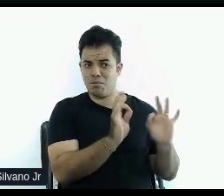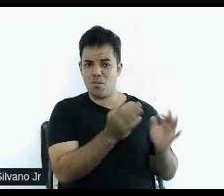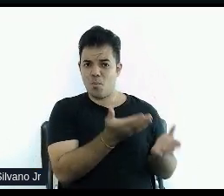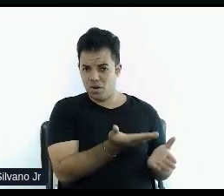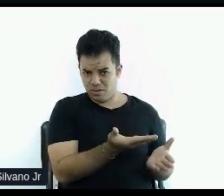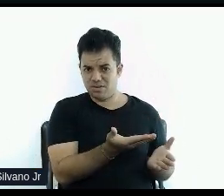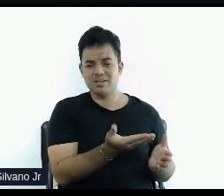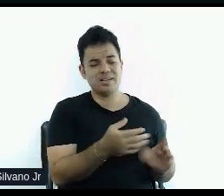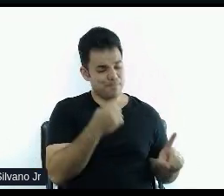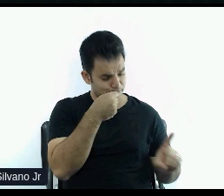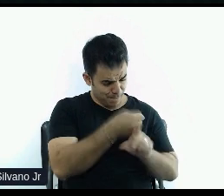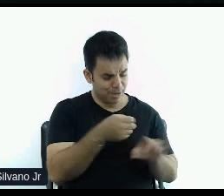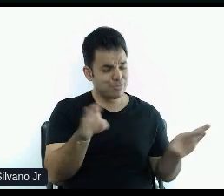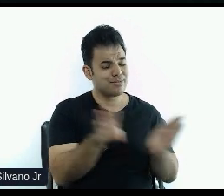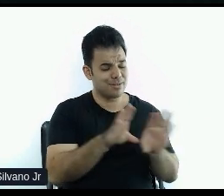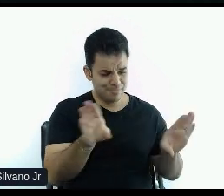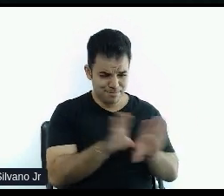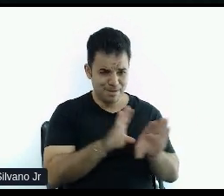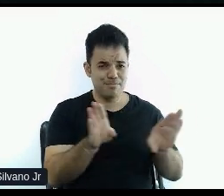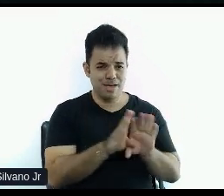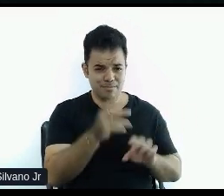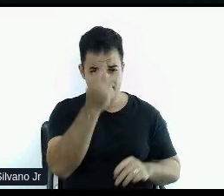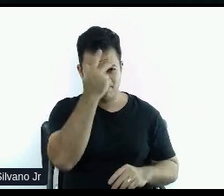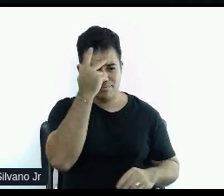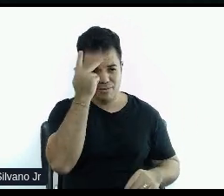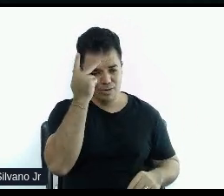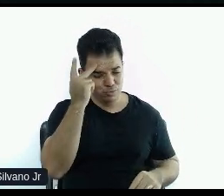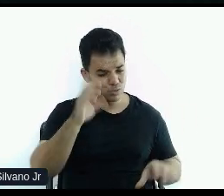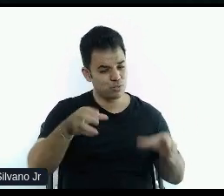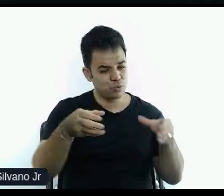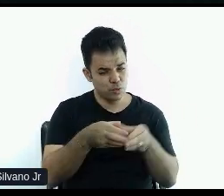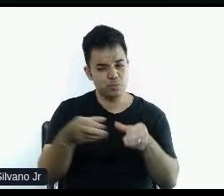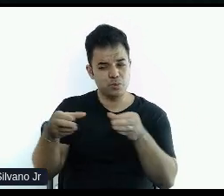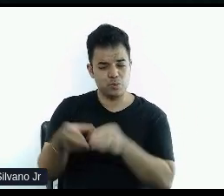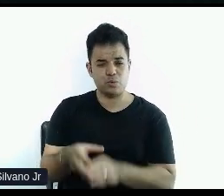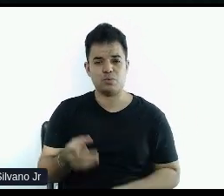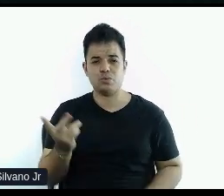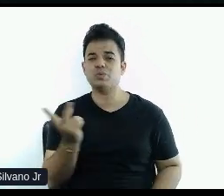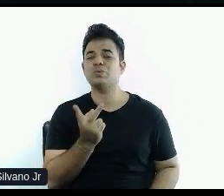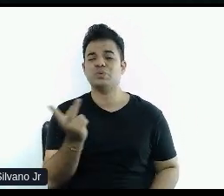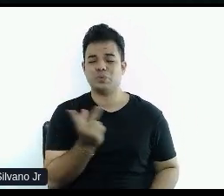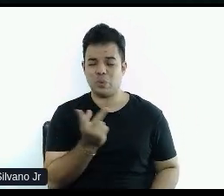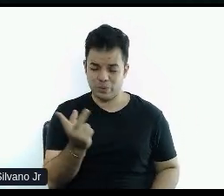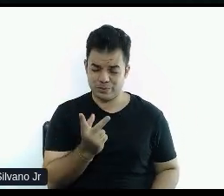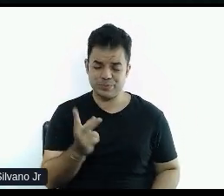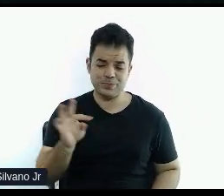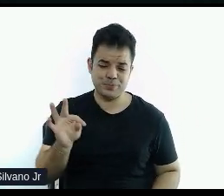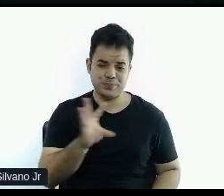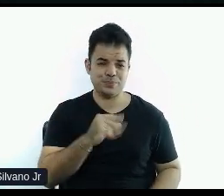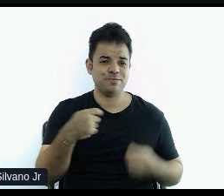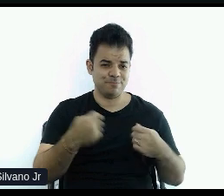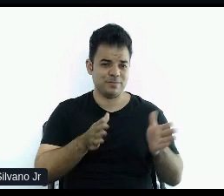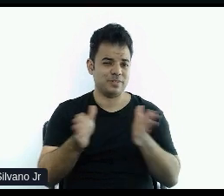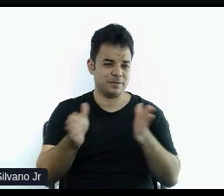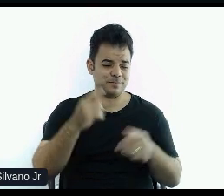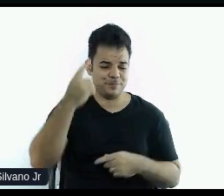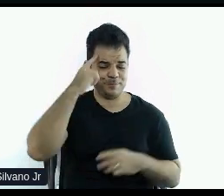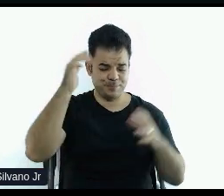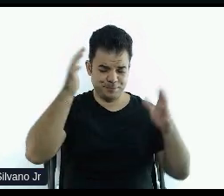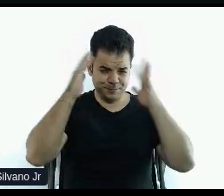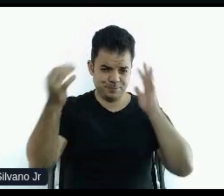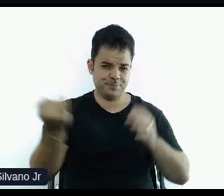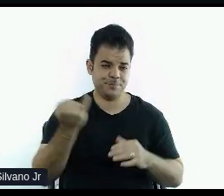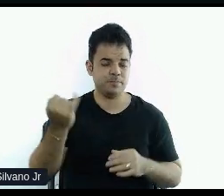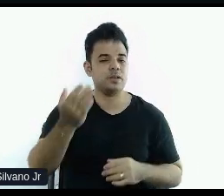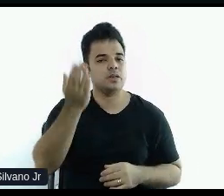deficiência? Por isso que a gente considera muito que a acessibilidade digital é para todas as pessoas. E a gente já sabe, né, que quanto